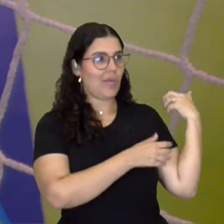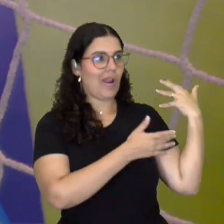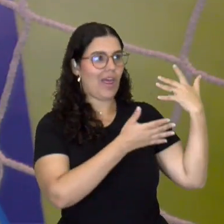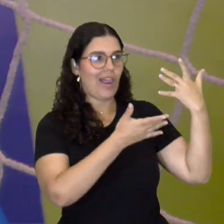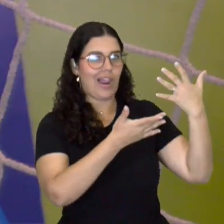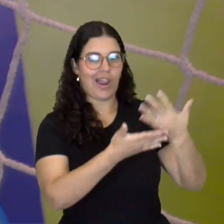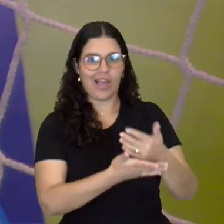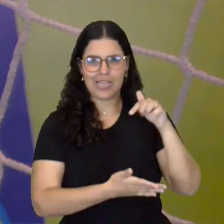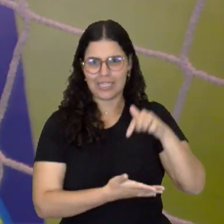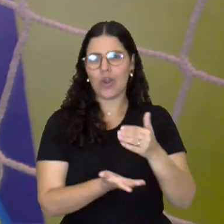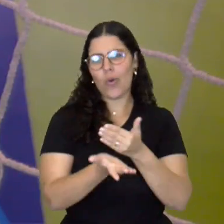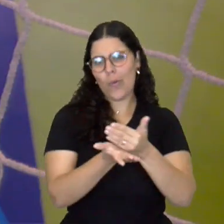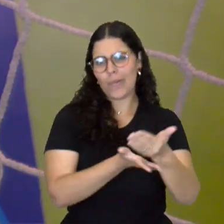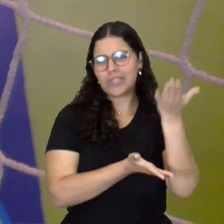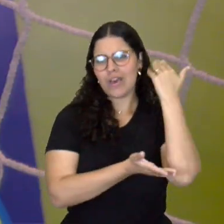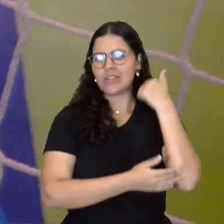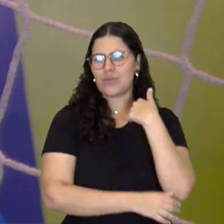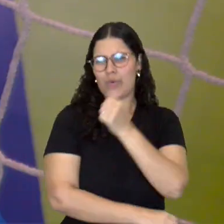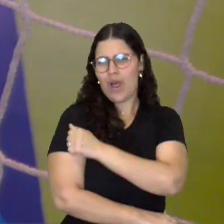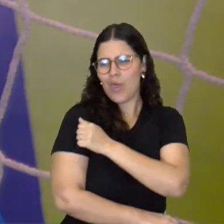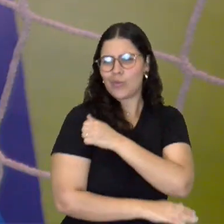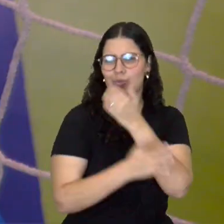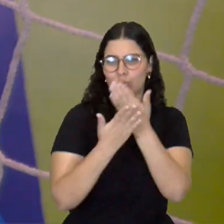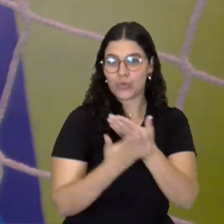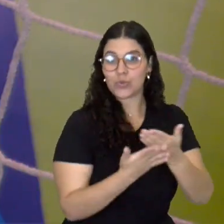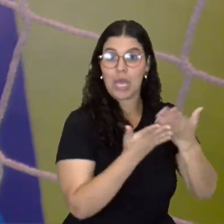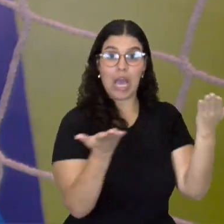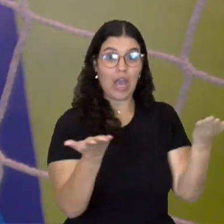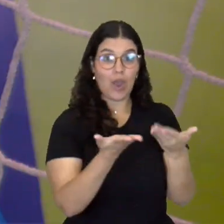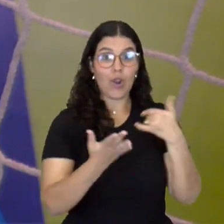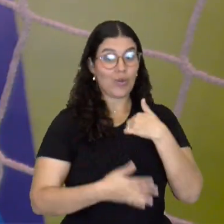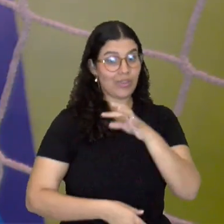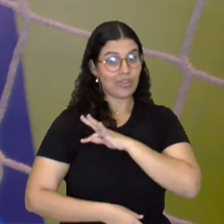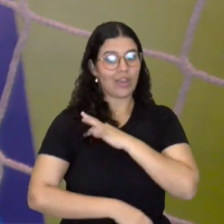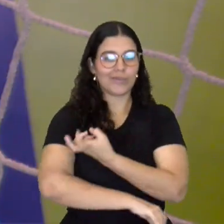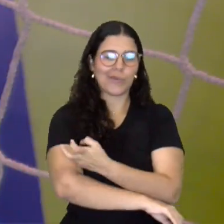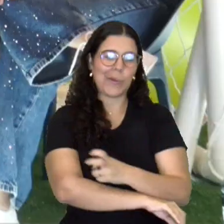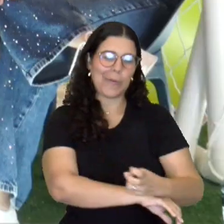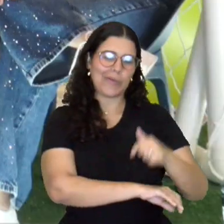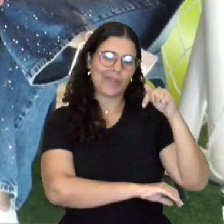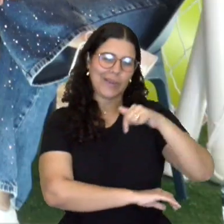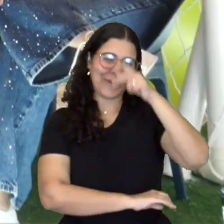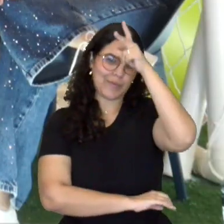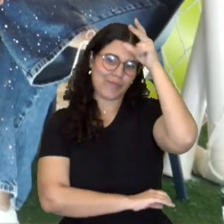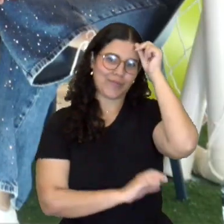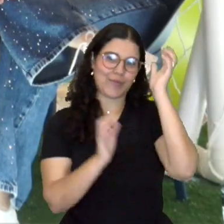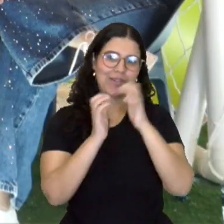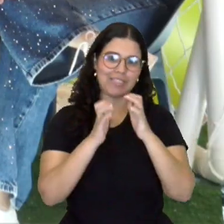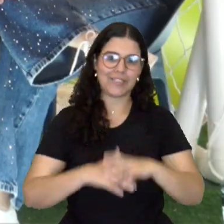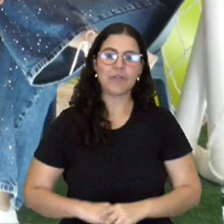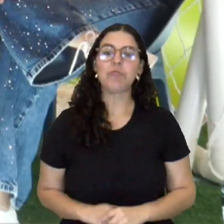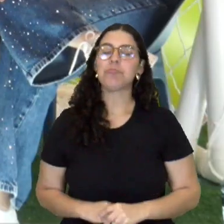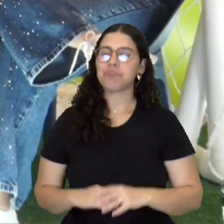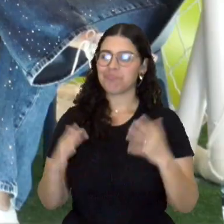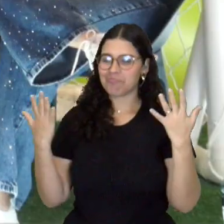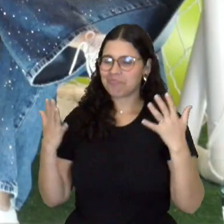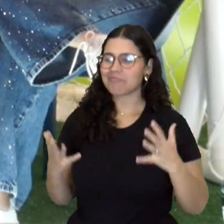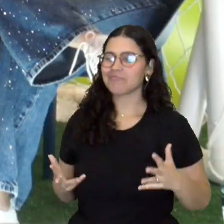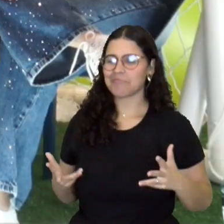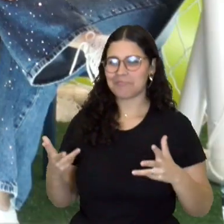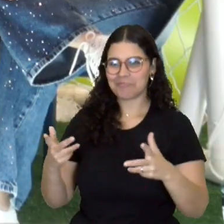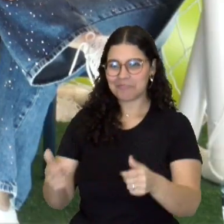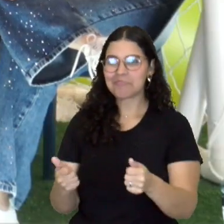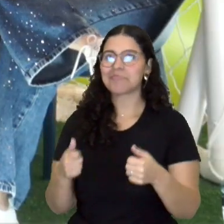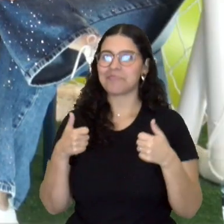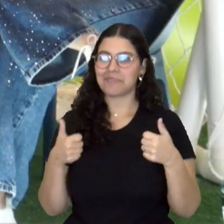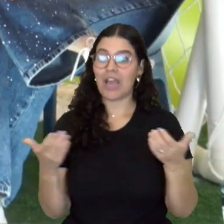como estudante e estou aqui como técnico hoje em dia na Prefeitura do Recife. Excelente, excelente. E agora o nosso